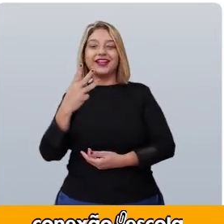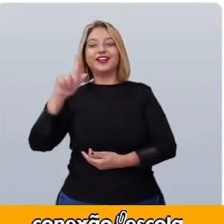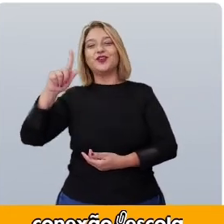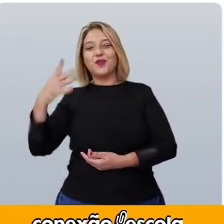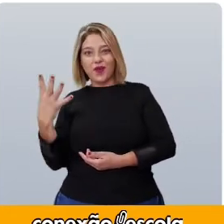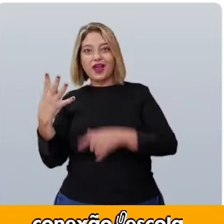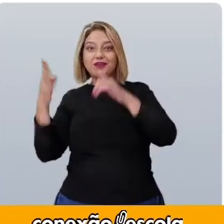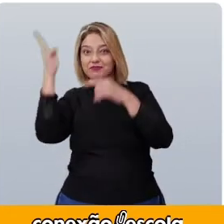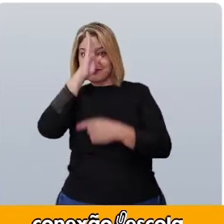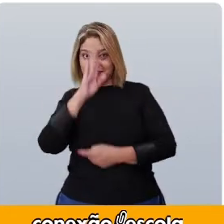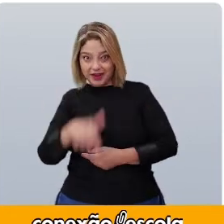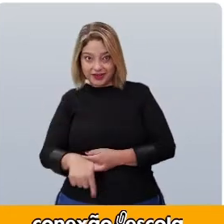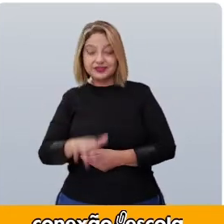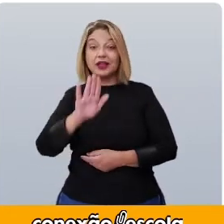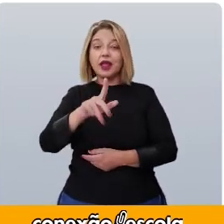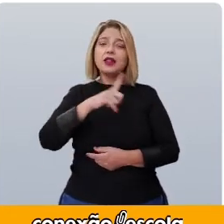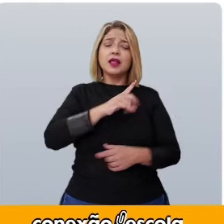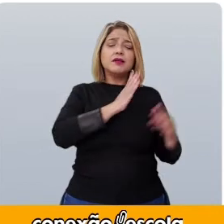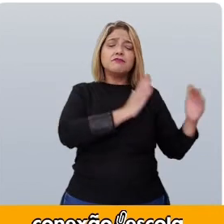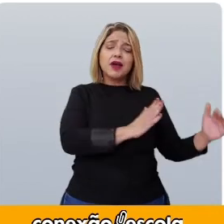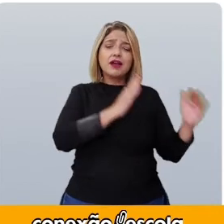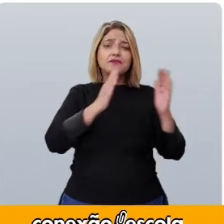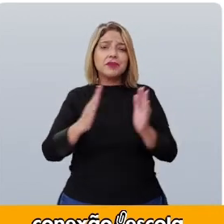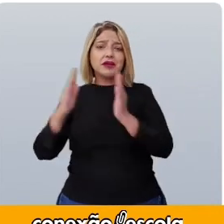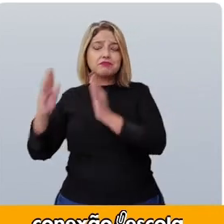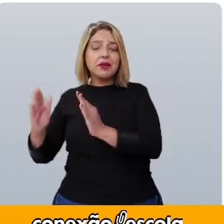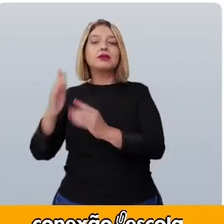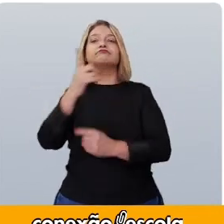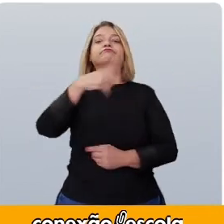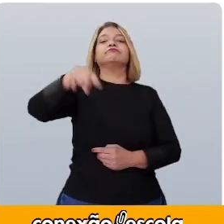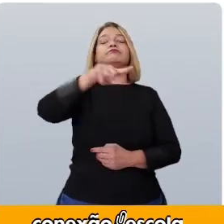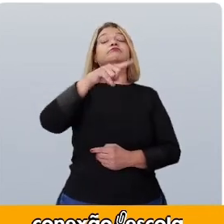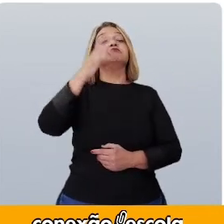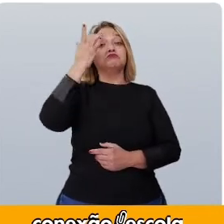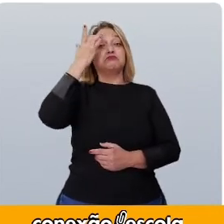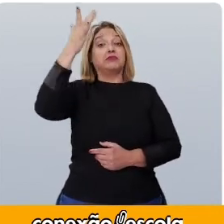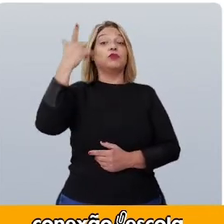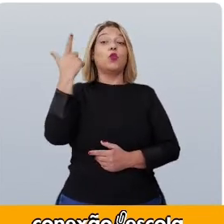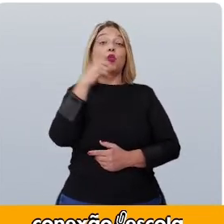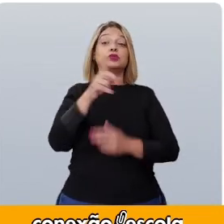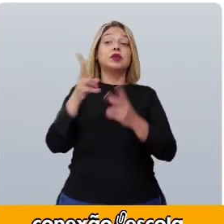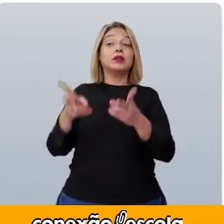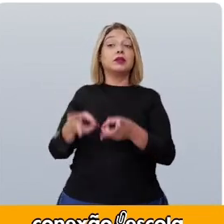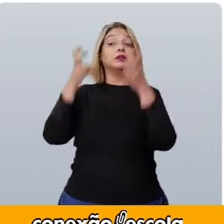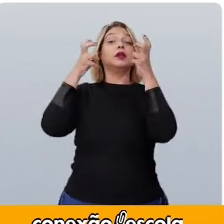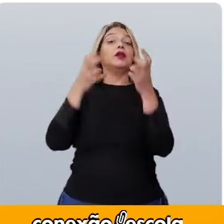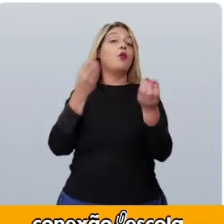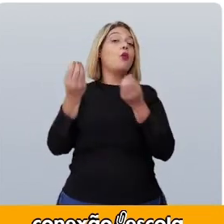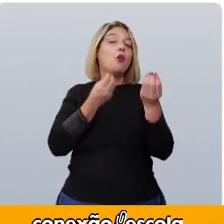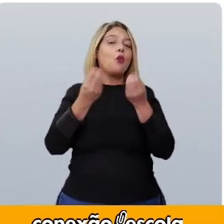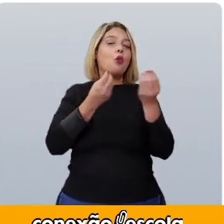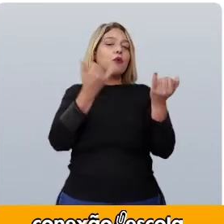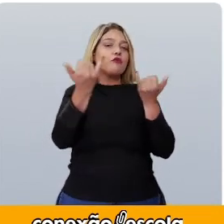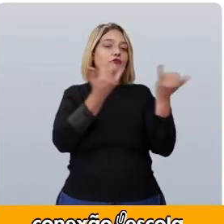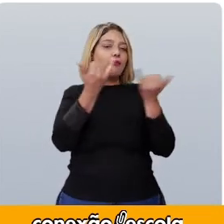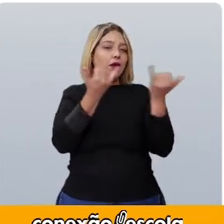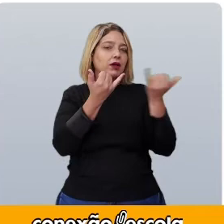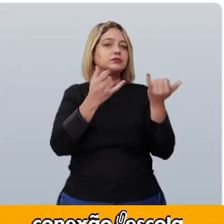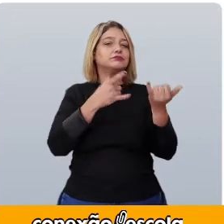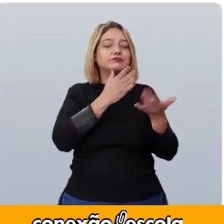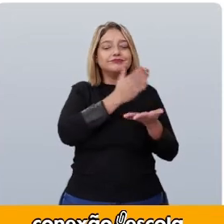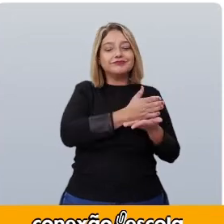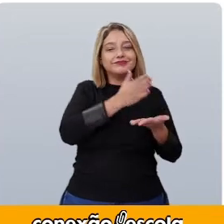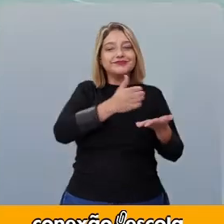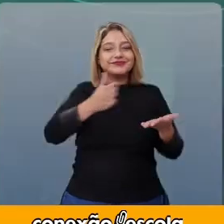internet serve como facilitadora da compreensão das informações dentro de uma passagem temporal a partir da